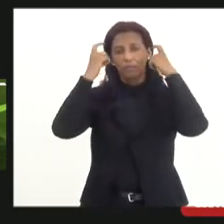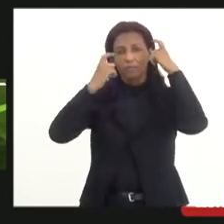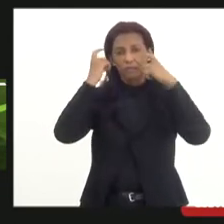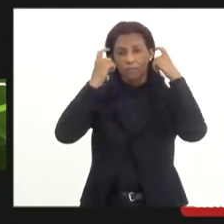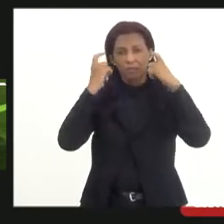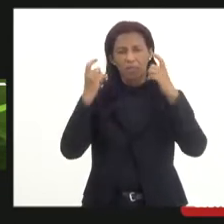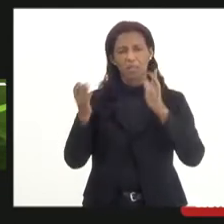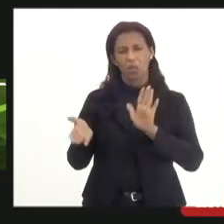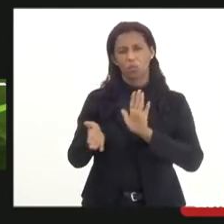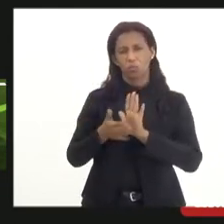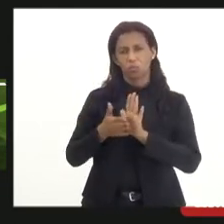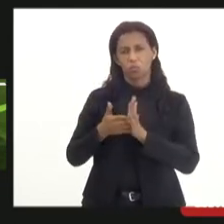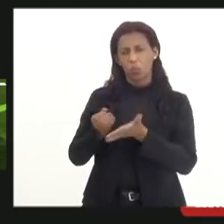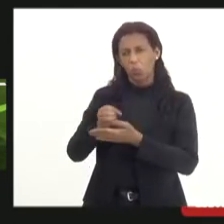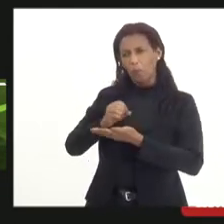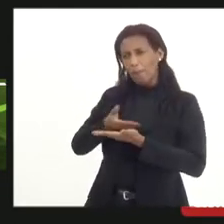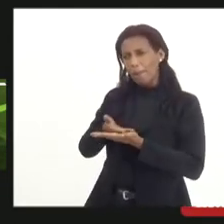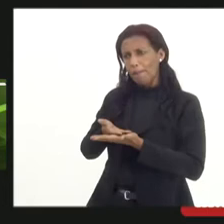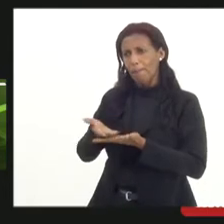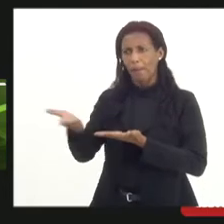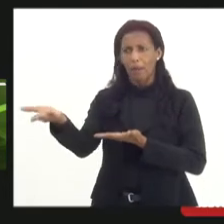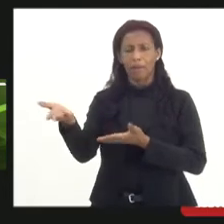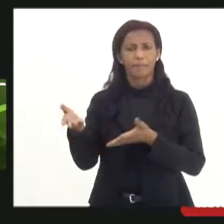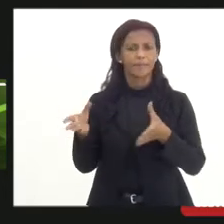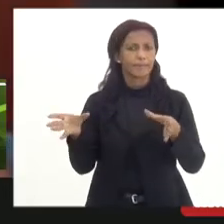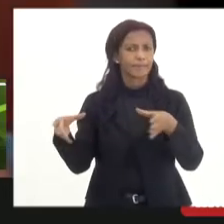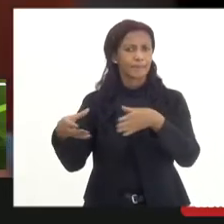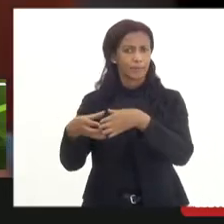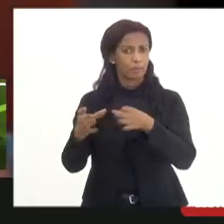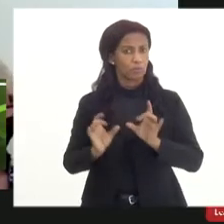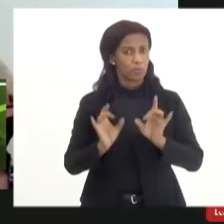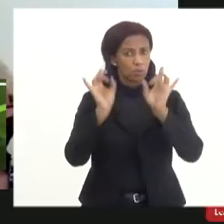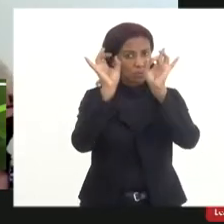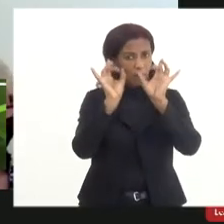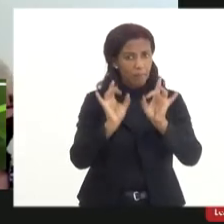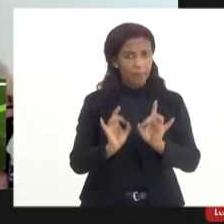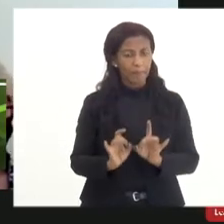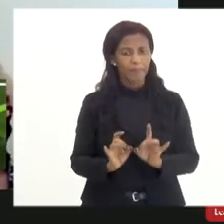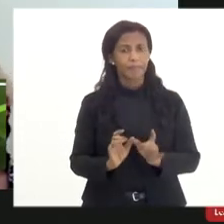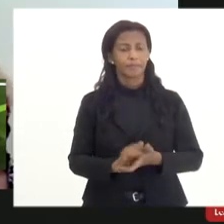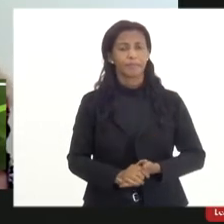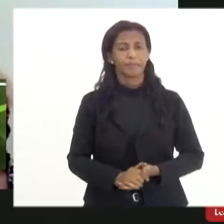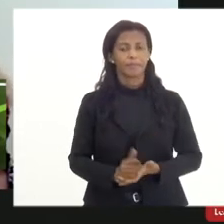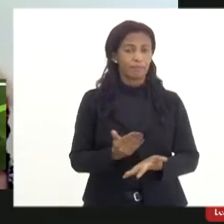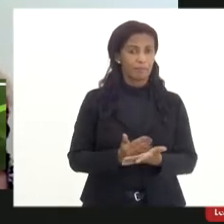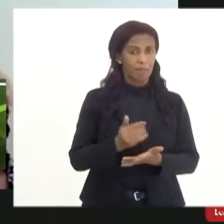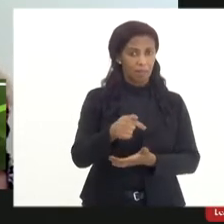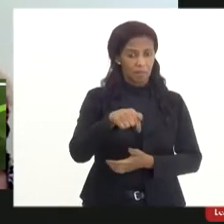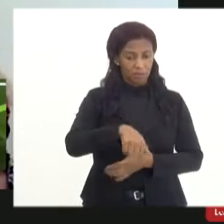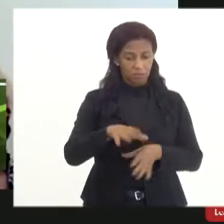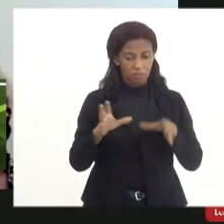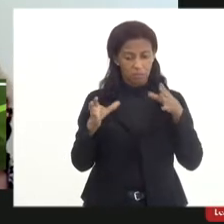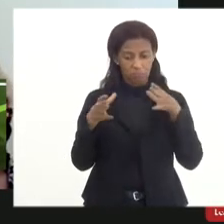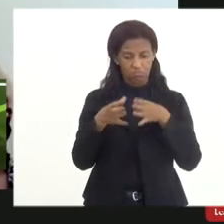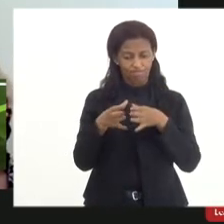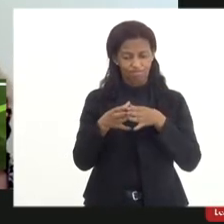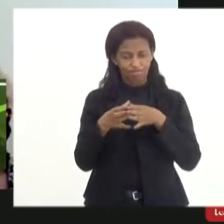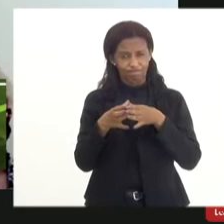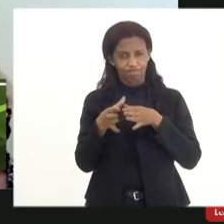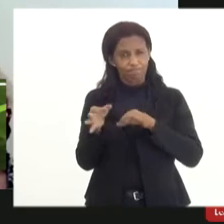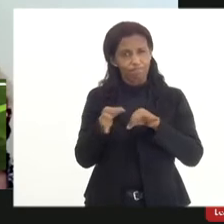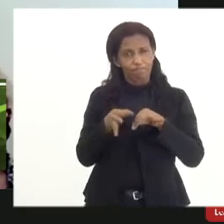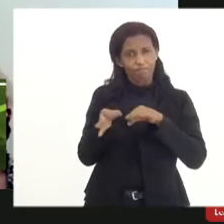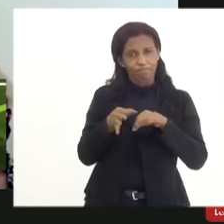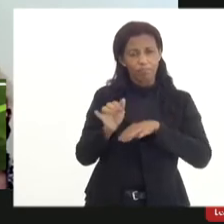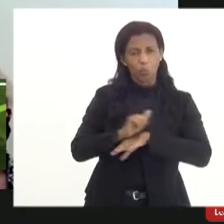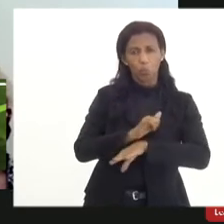entrei com requerimento de criação dessa comissão especial. E a partir dela, da sua instalação no mês